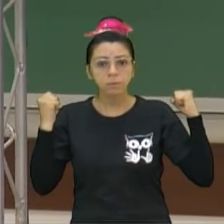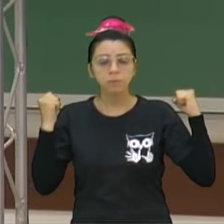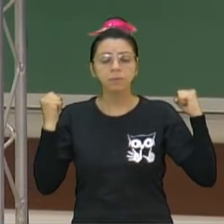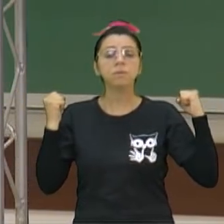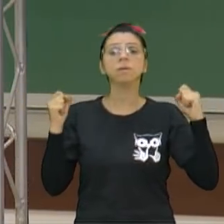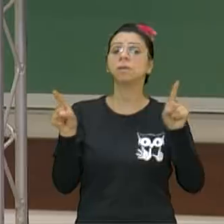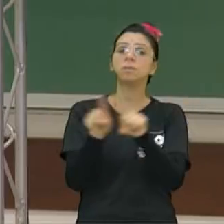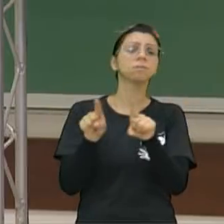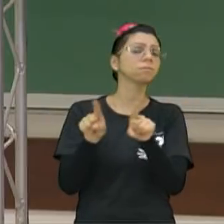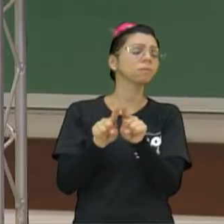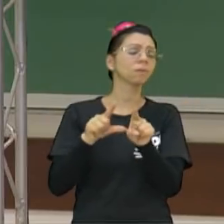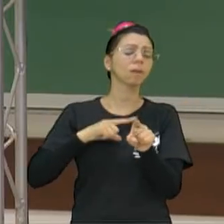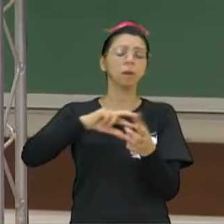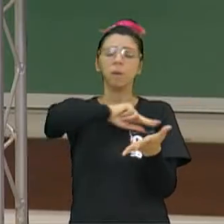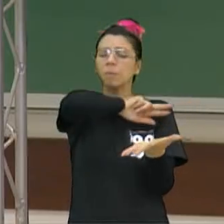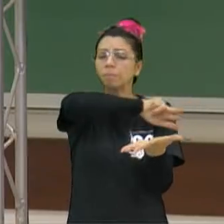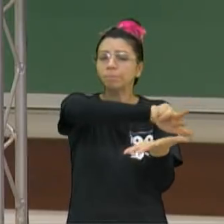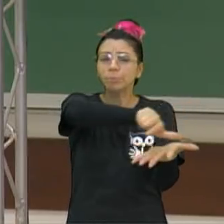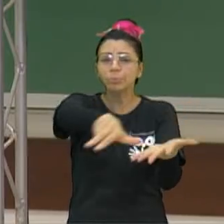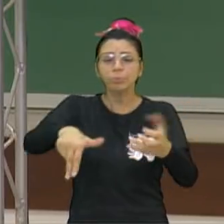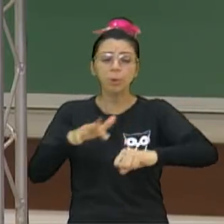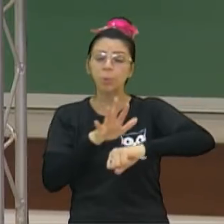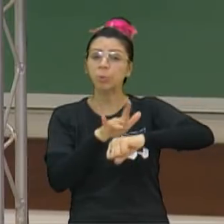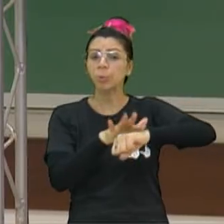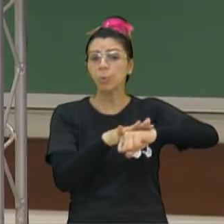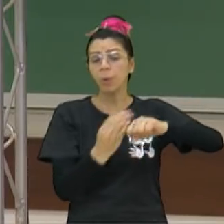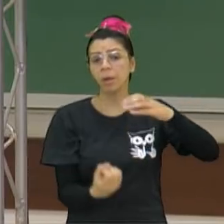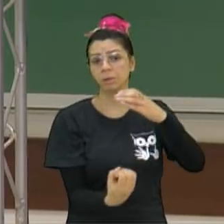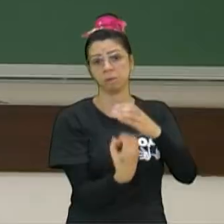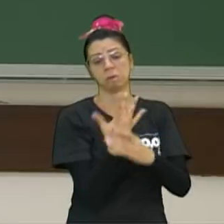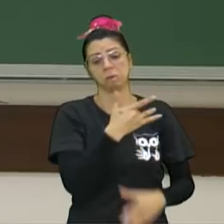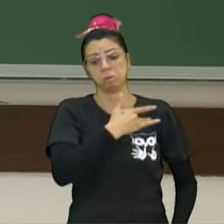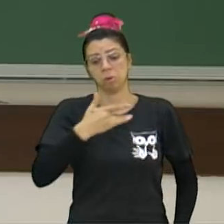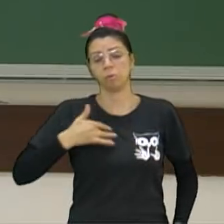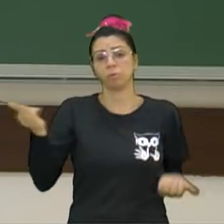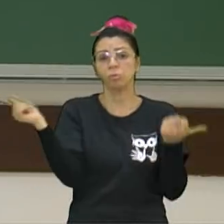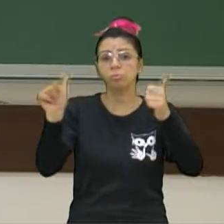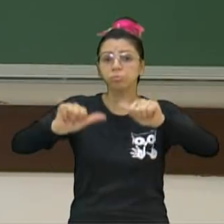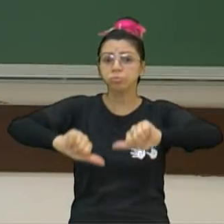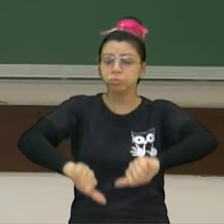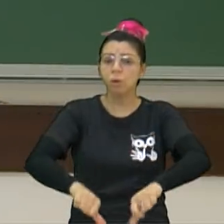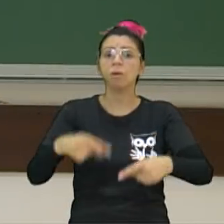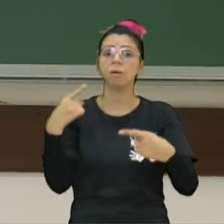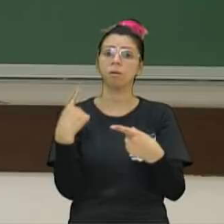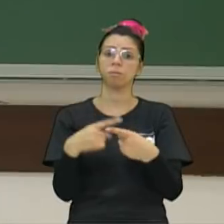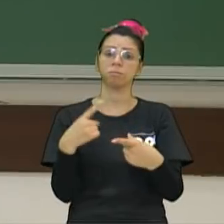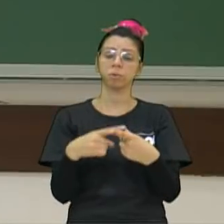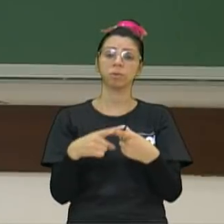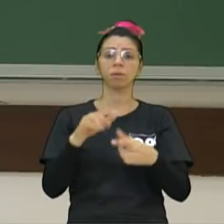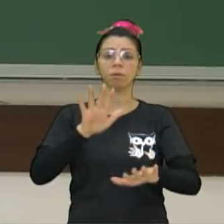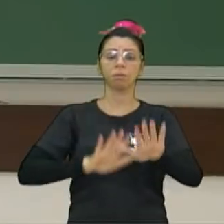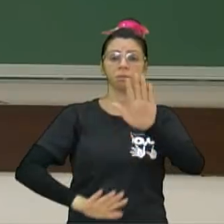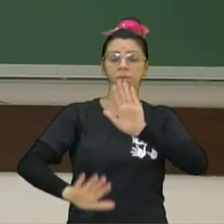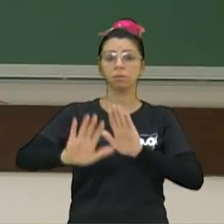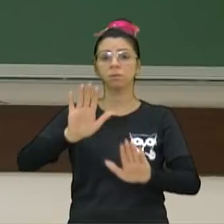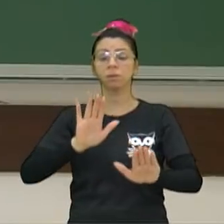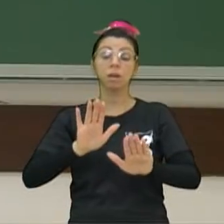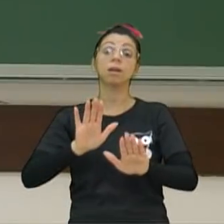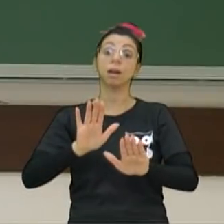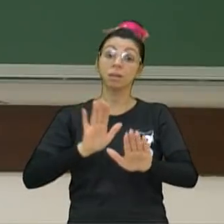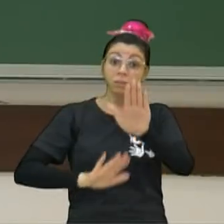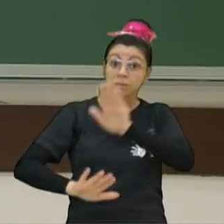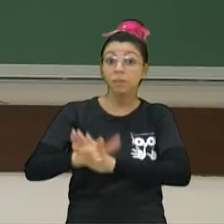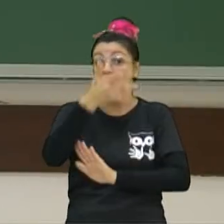tendo determinadas doenças, né, sendo acometidos por determinadas patologias, né, e muitos, às vezes, chegam a óbito por